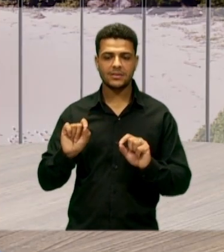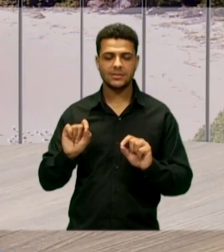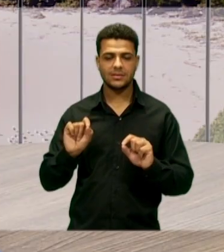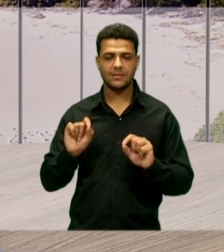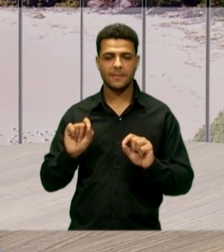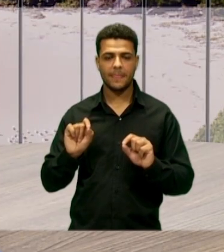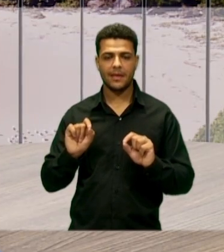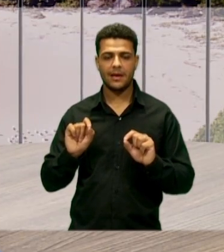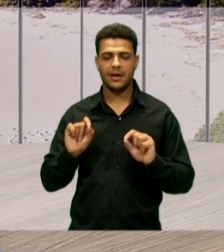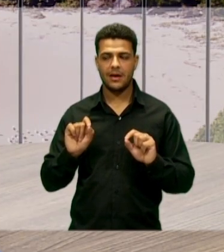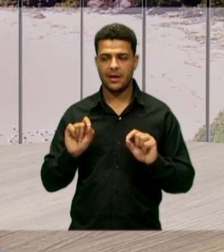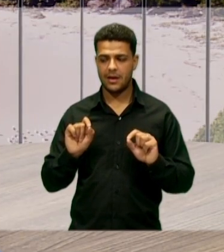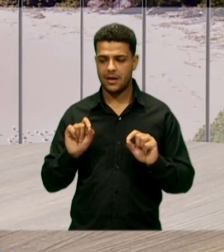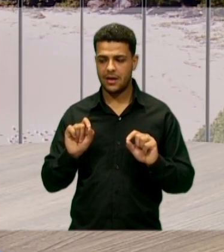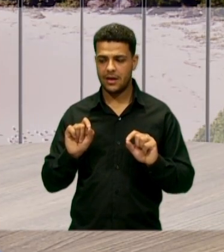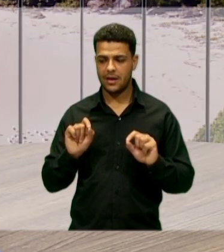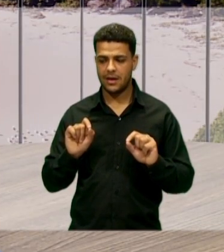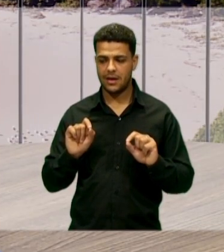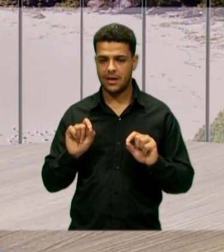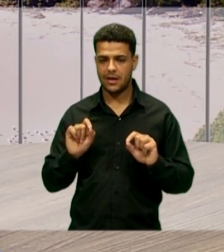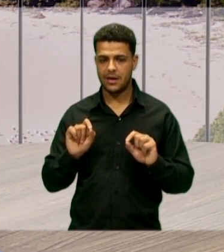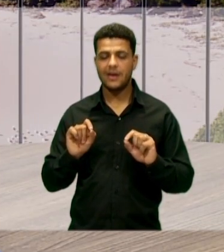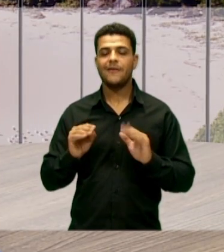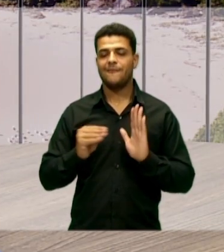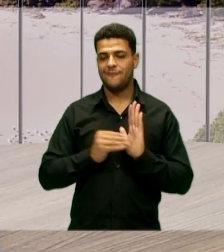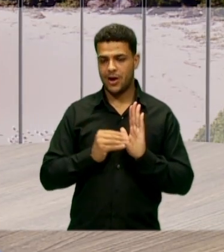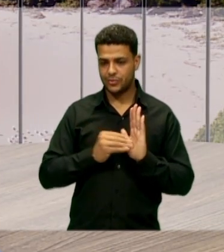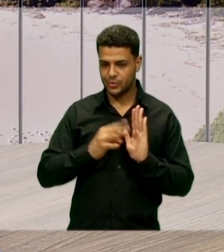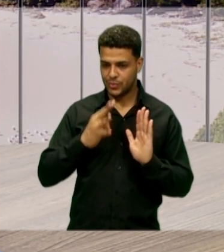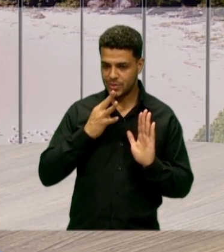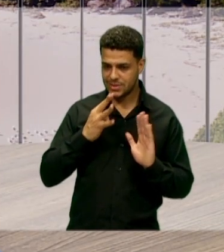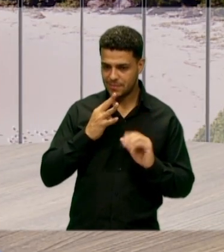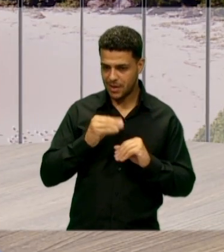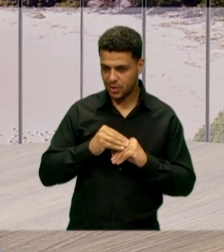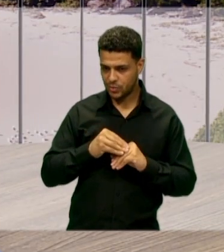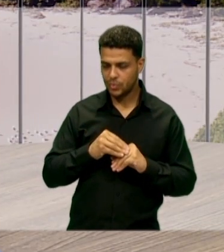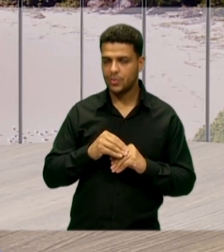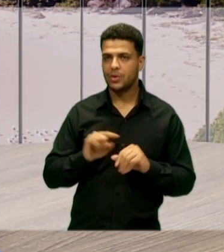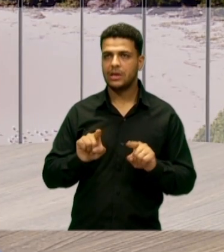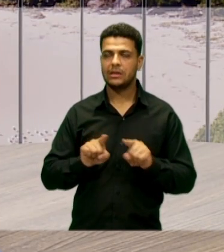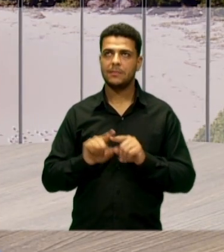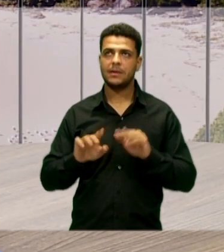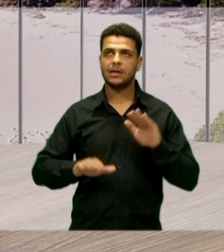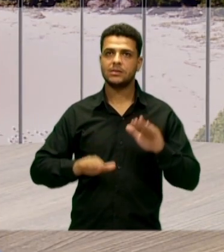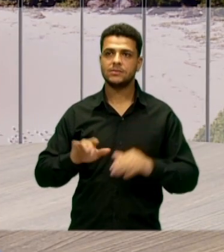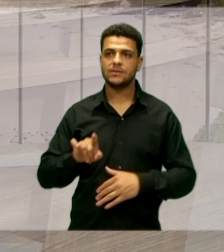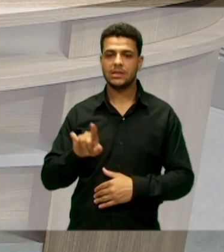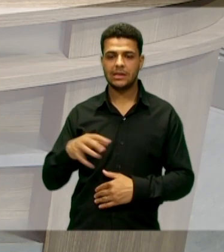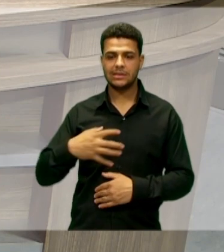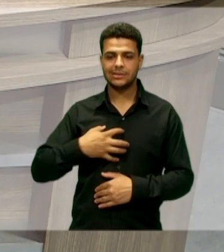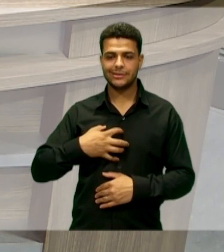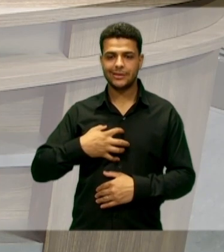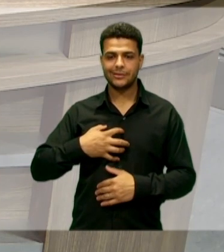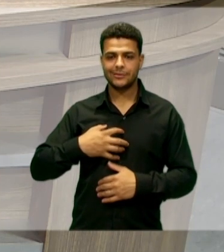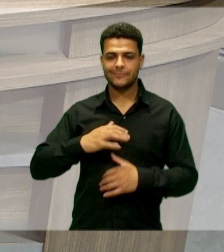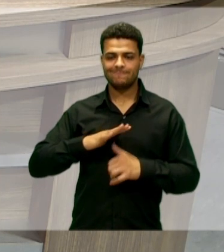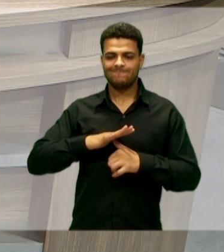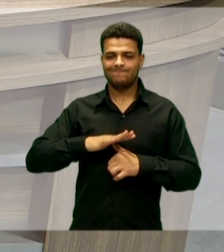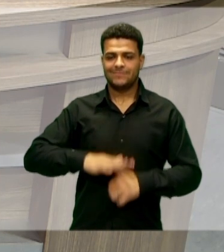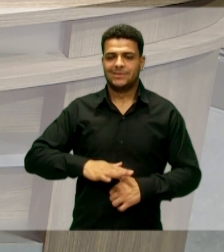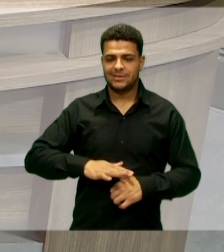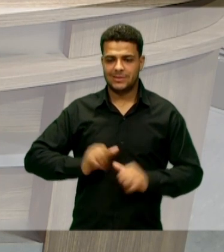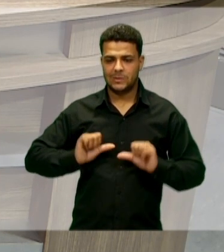o paciente que ele... Desconhecimento. Desconhecimento, e é um paciente que muitas vezes ele se sente derrotado no momento do